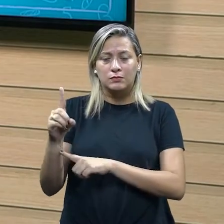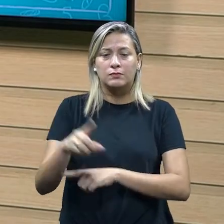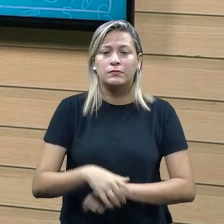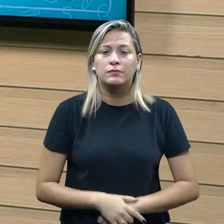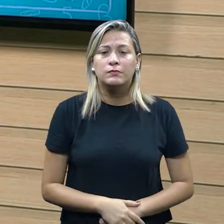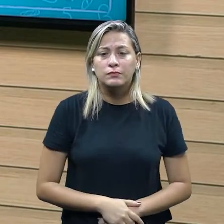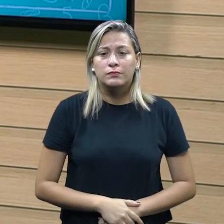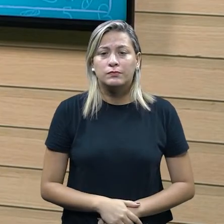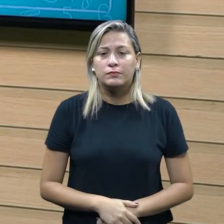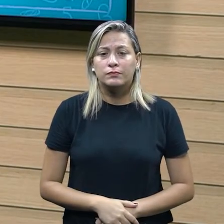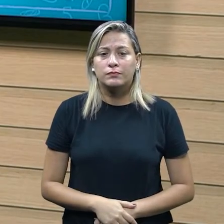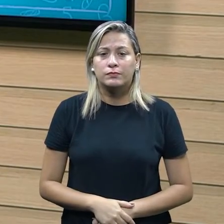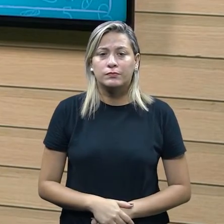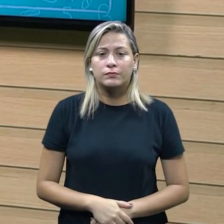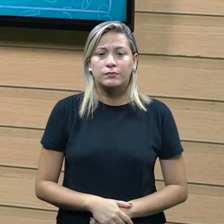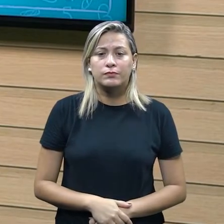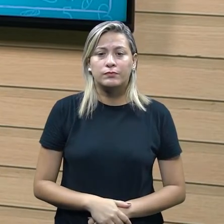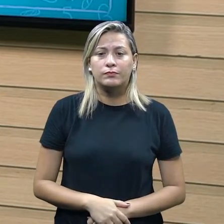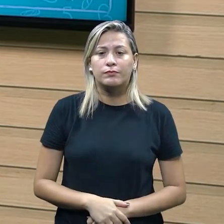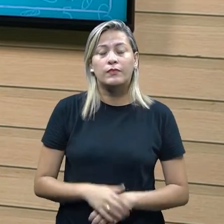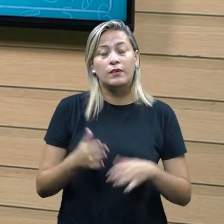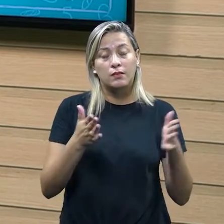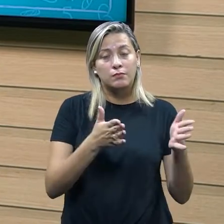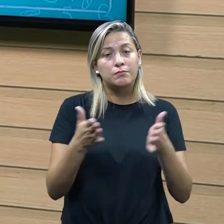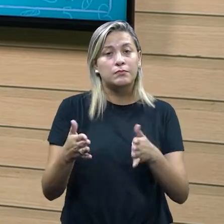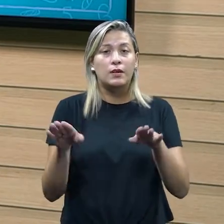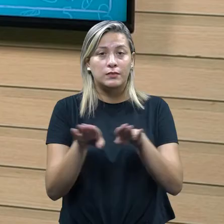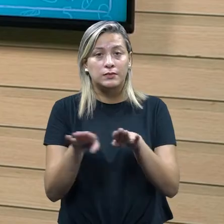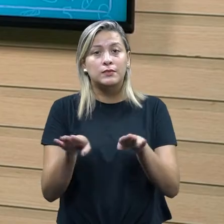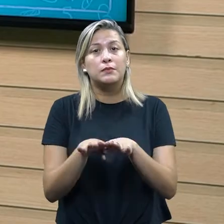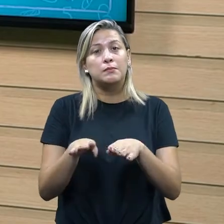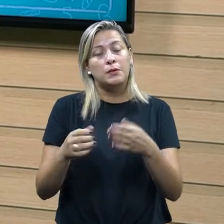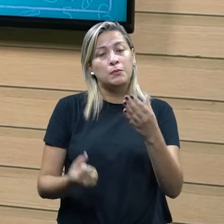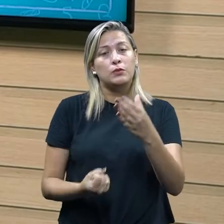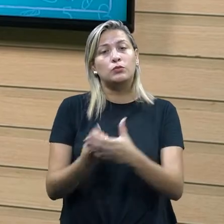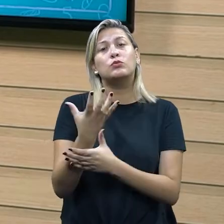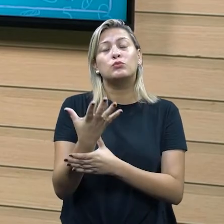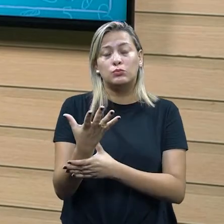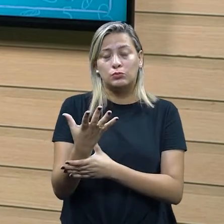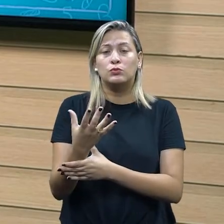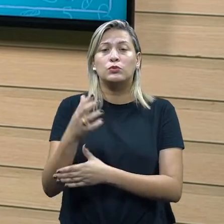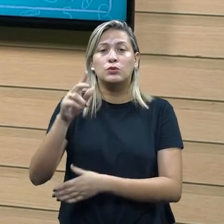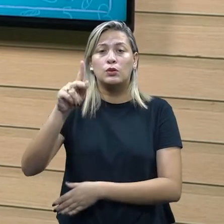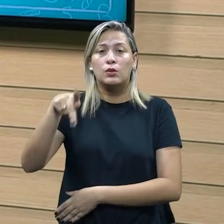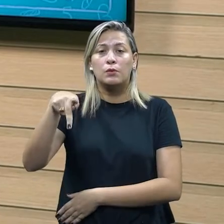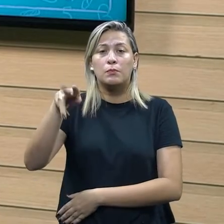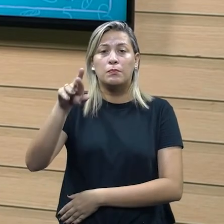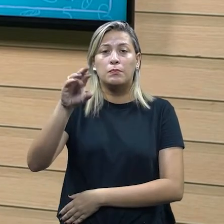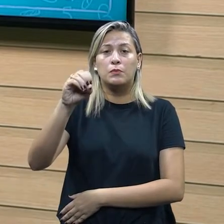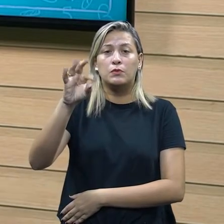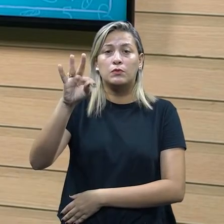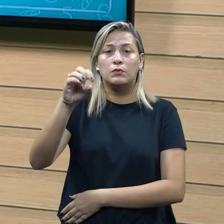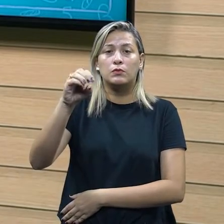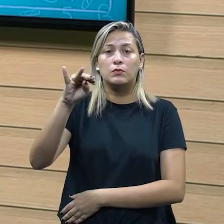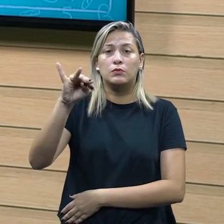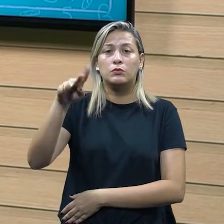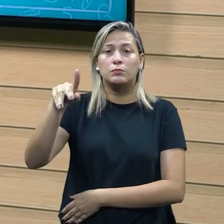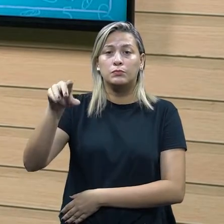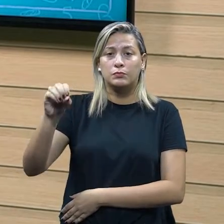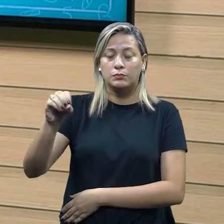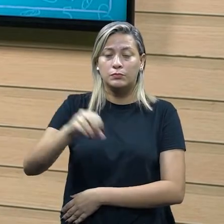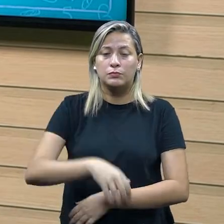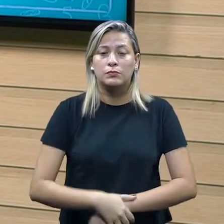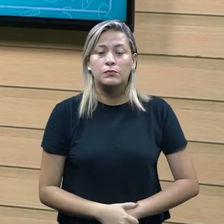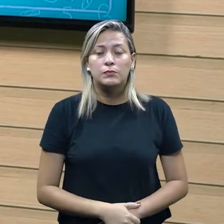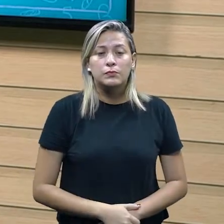3D ela serve para isso, e ela é o passo para que você desenvolva também protótipos, né? Que o protótipo já é o o ponto final